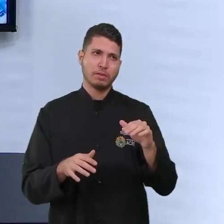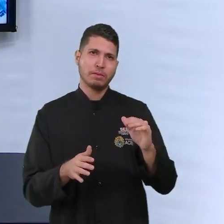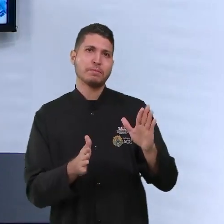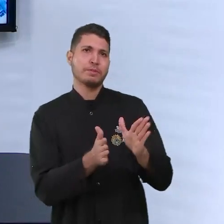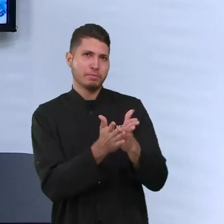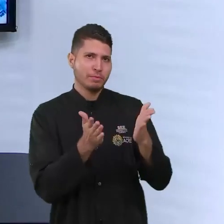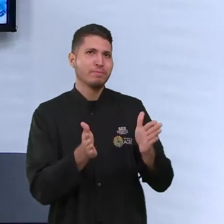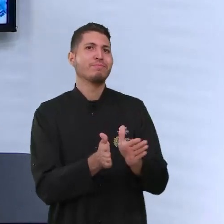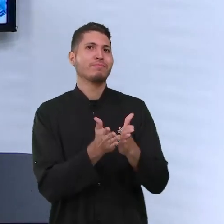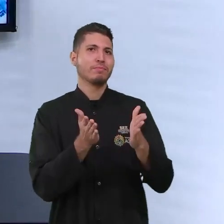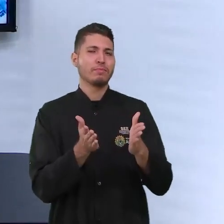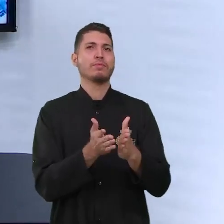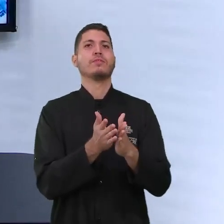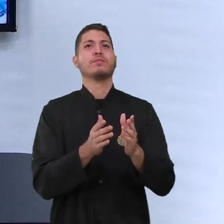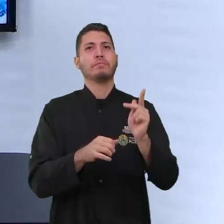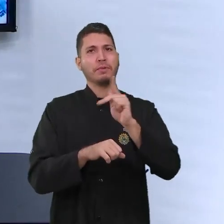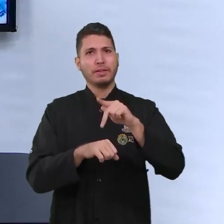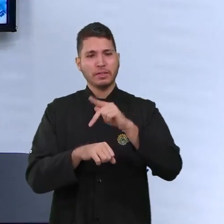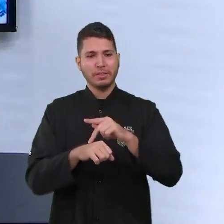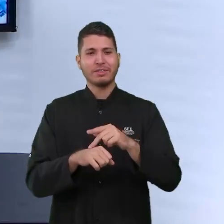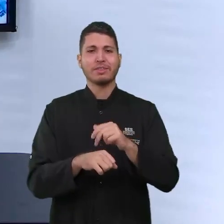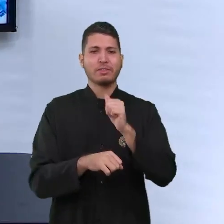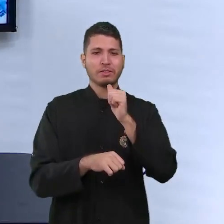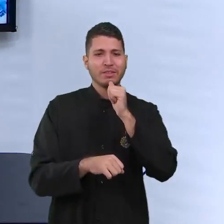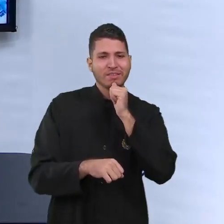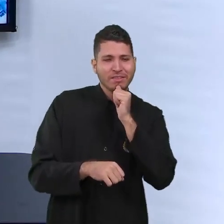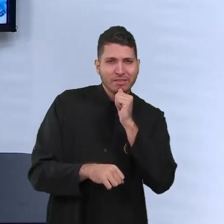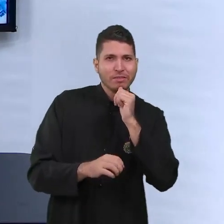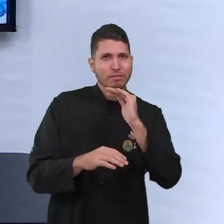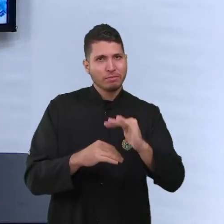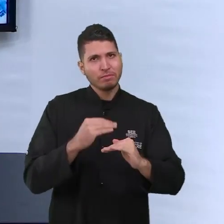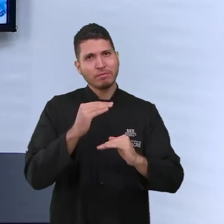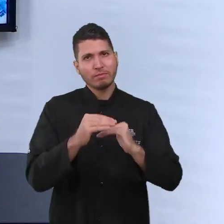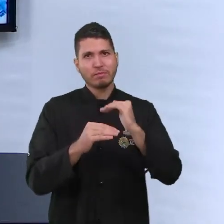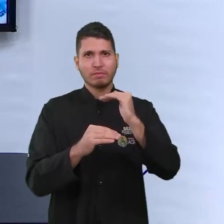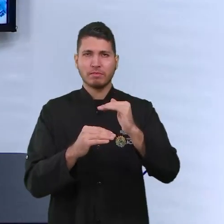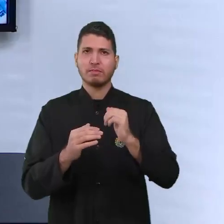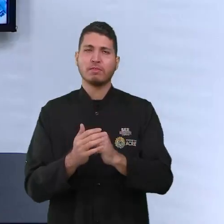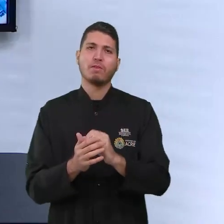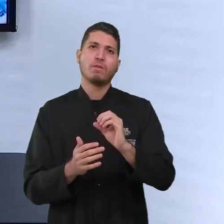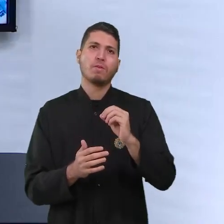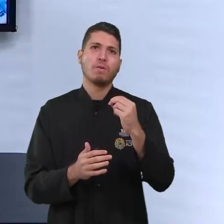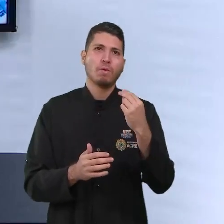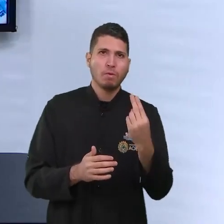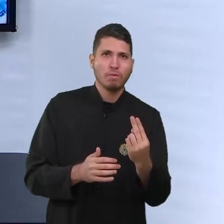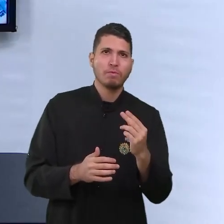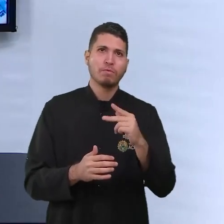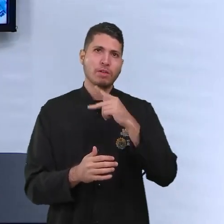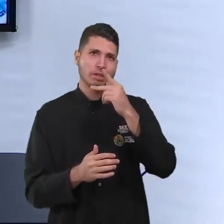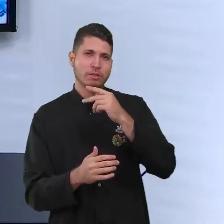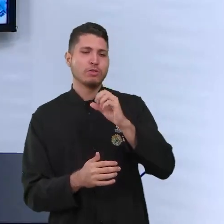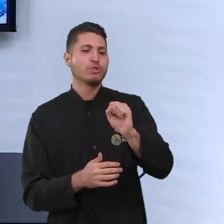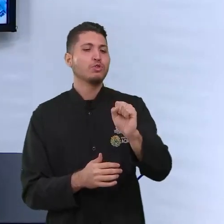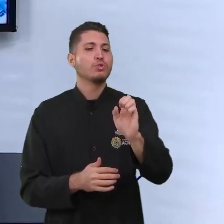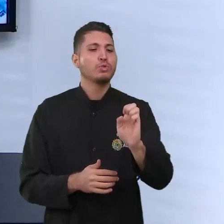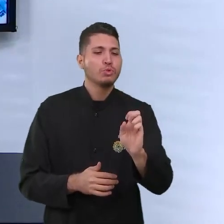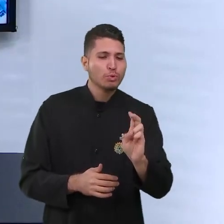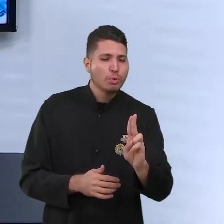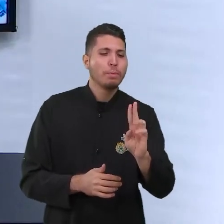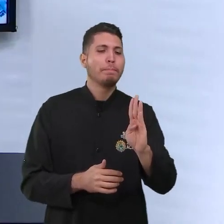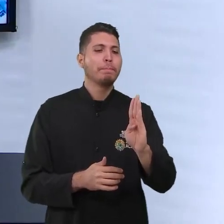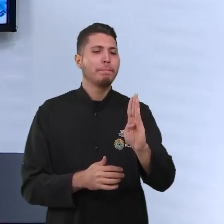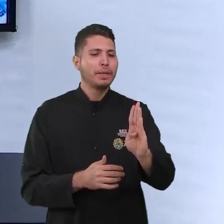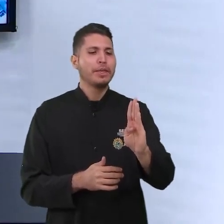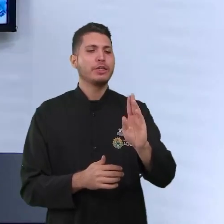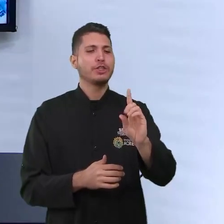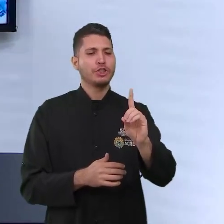ou países em desenvolvimento, que também são chamados de países subdesenvolvidos, eles vão depender de todas